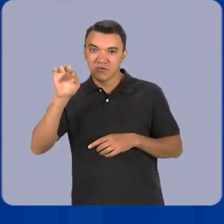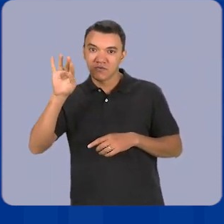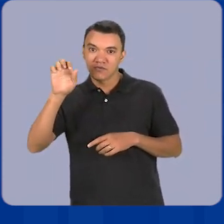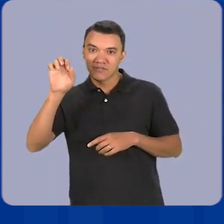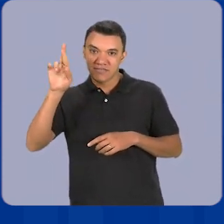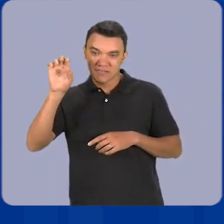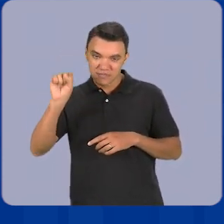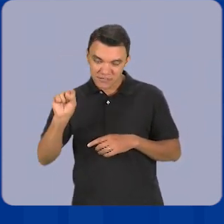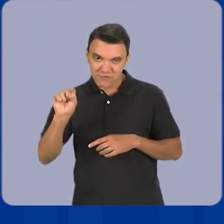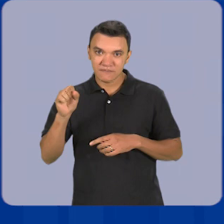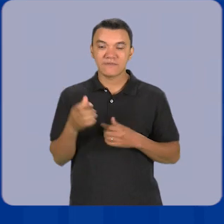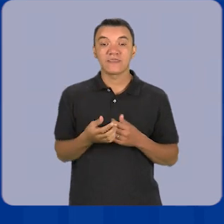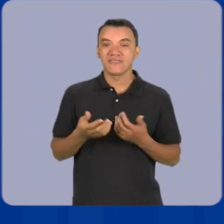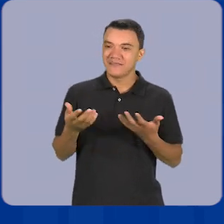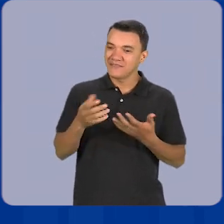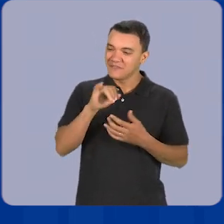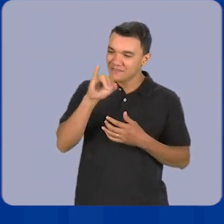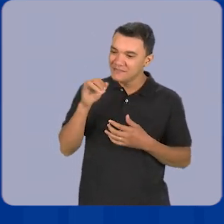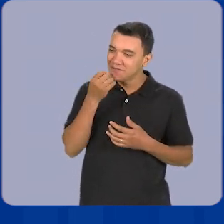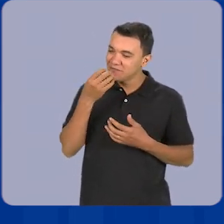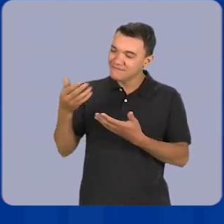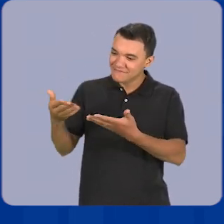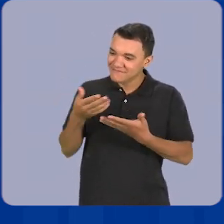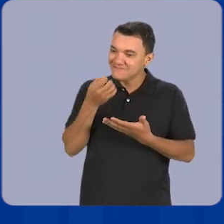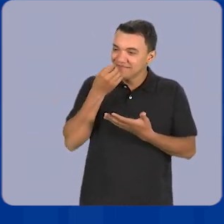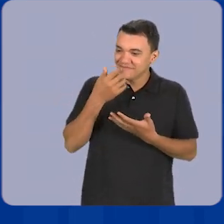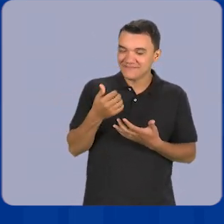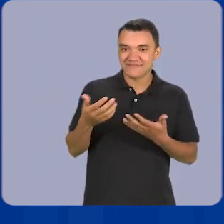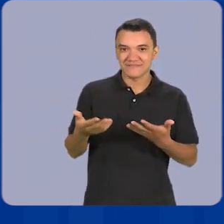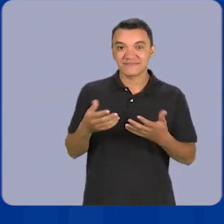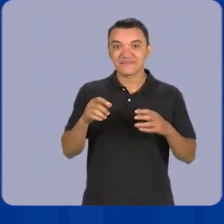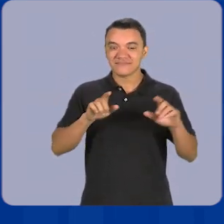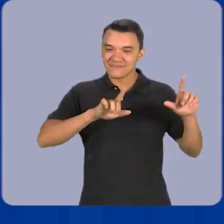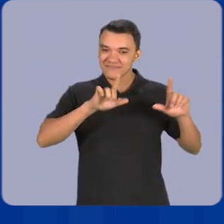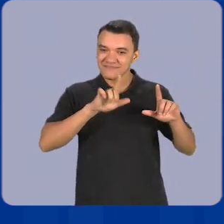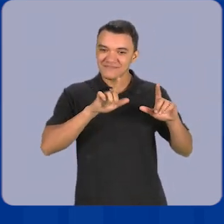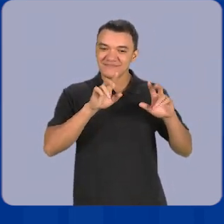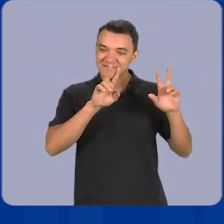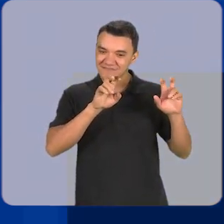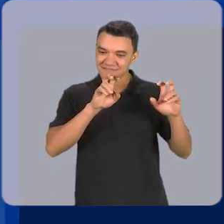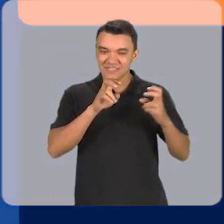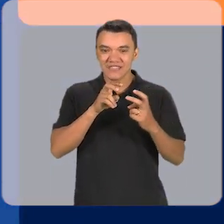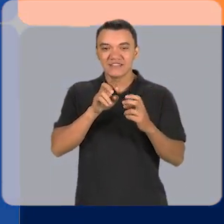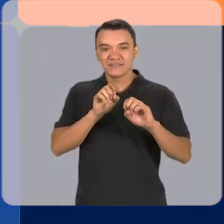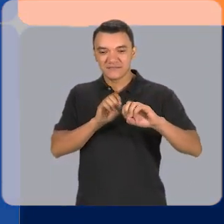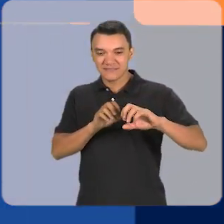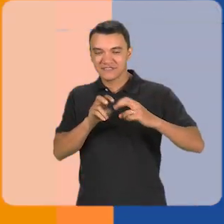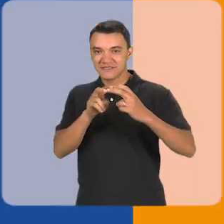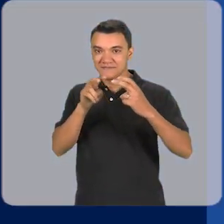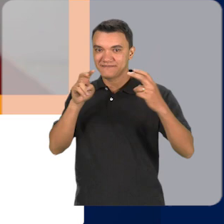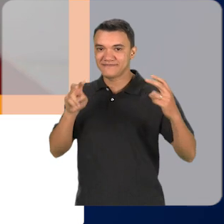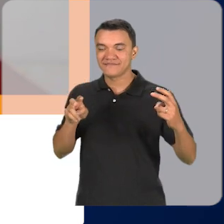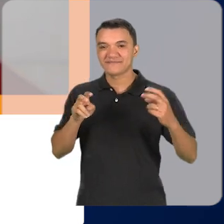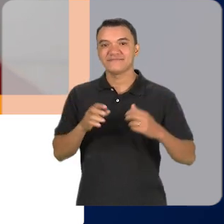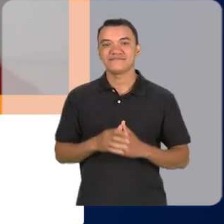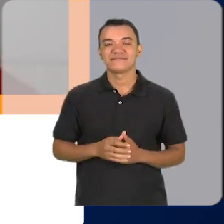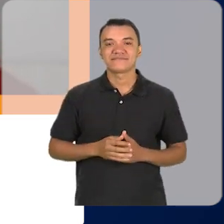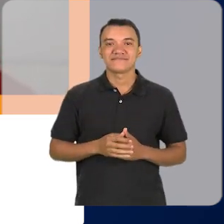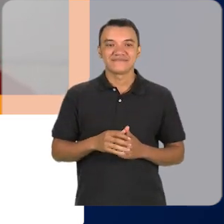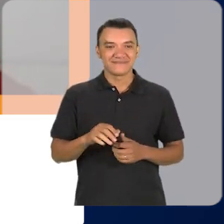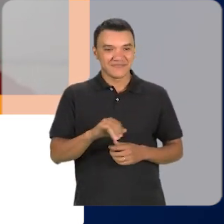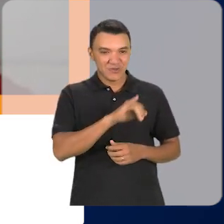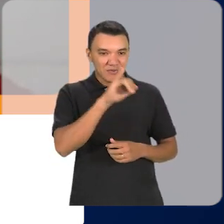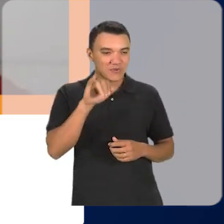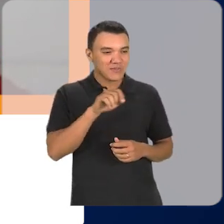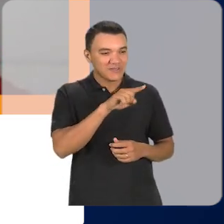necessário. Então, oi professoras, sejam muito bem-vindas ao programa Educação em Rede. Olá a todos que estão conectados, a todos